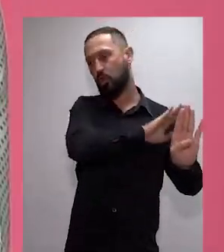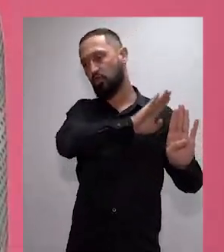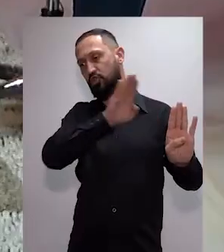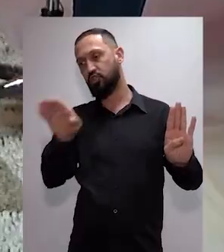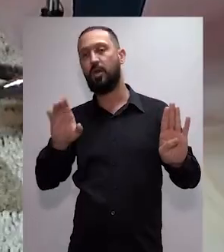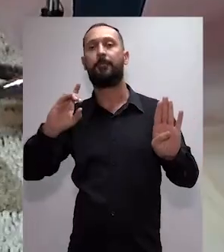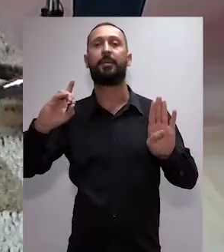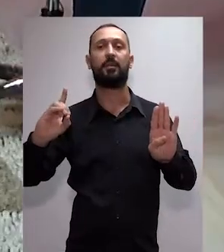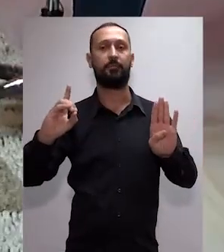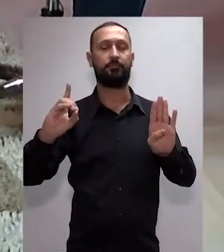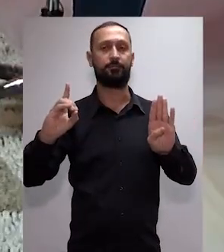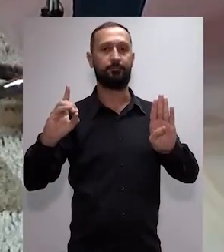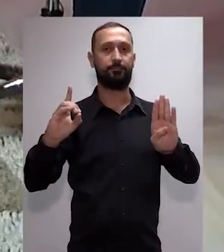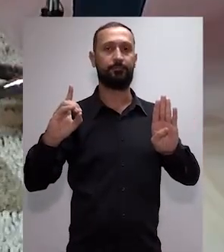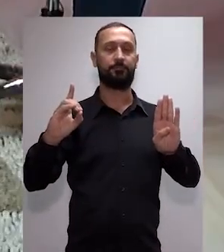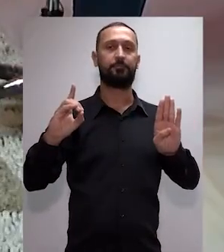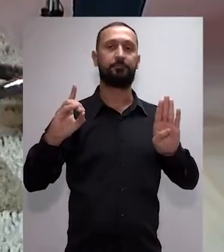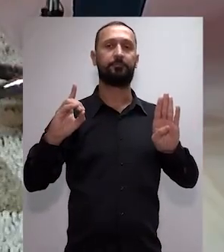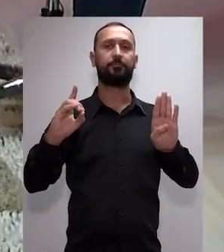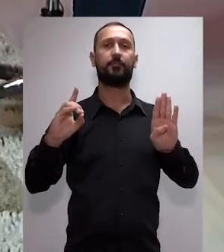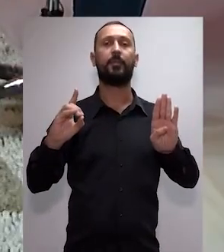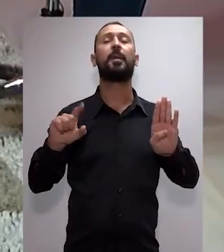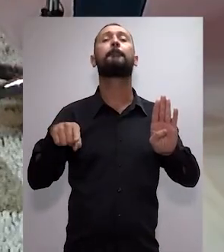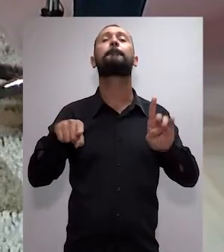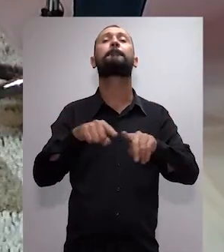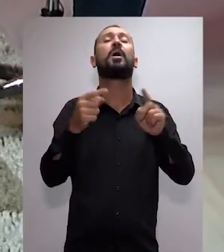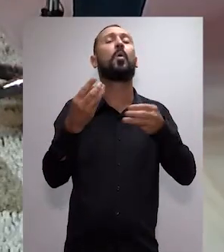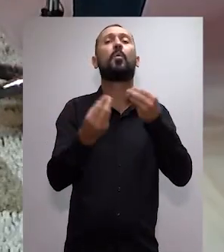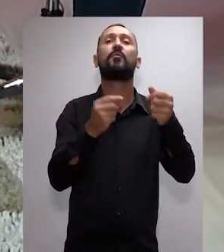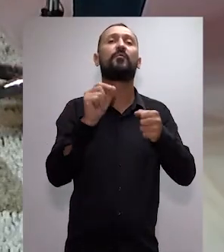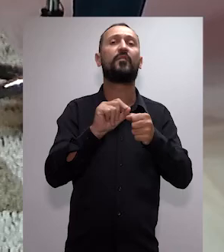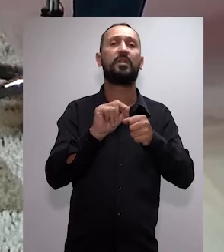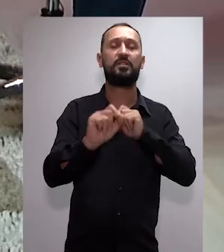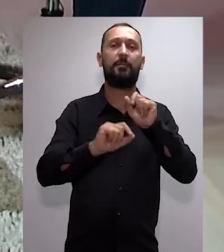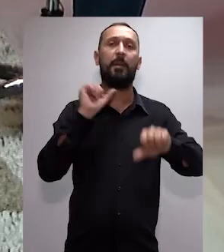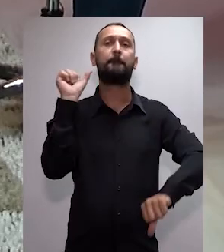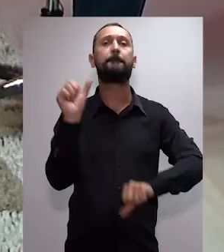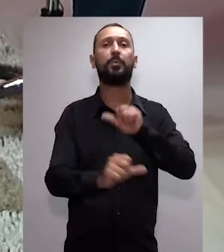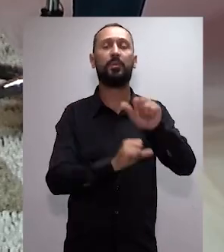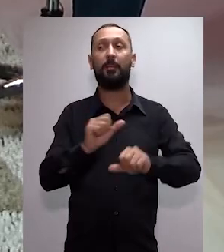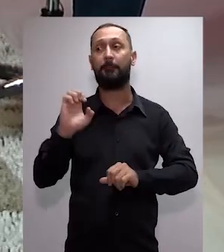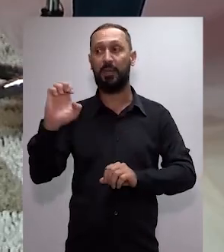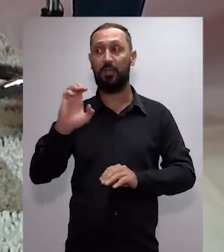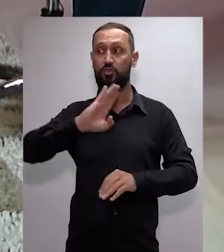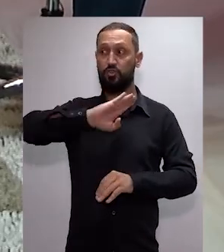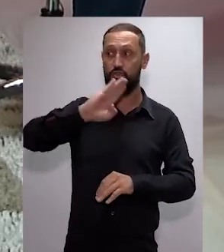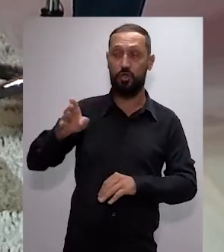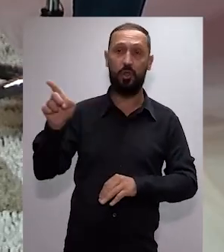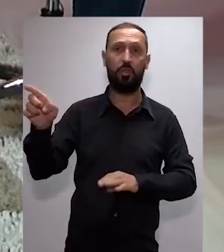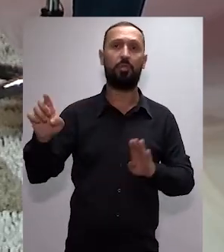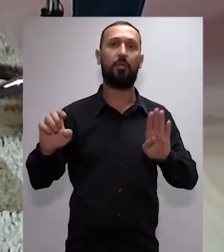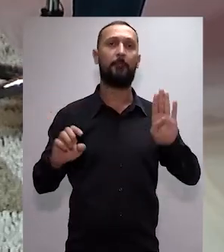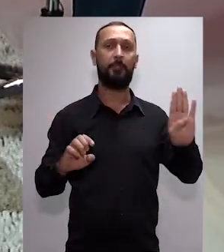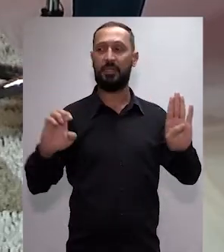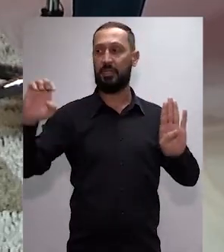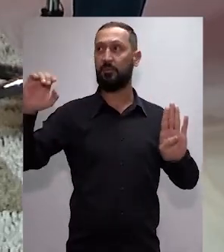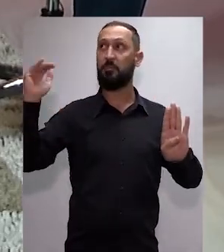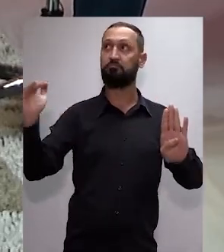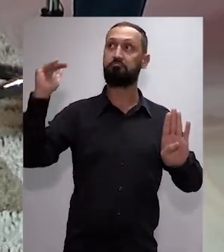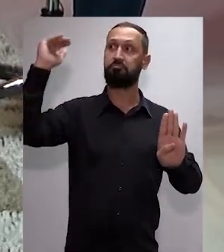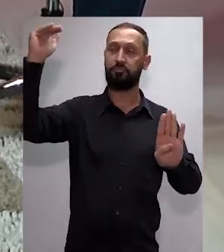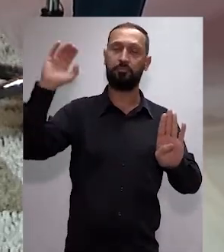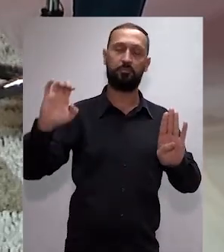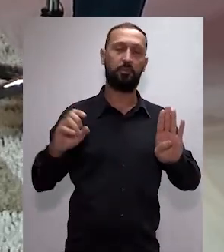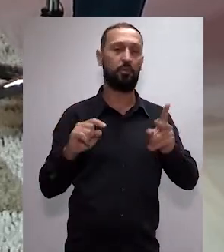B para D, certo? Certo. Jones, mas como que eu faço para mudar para E, para chegar na categoria mais